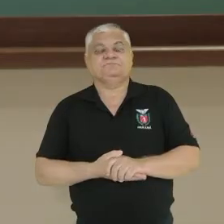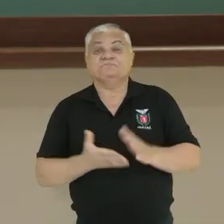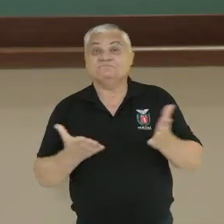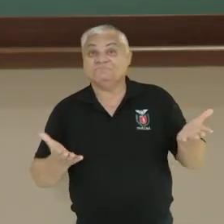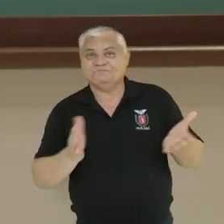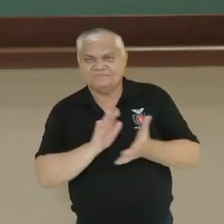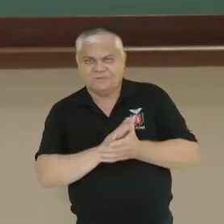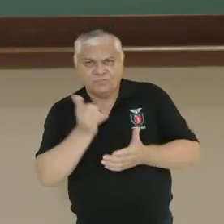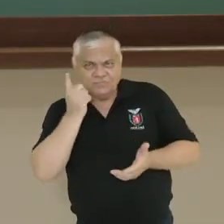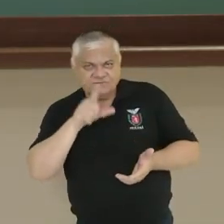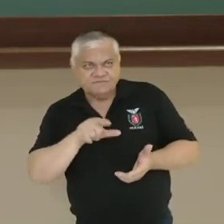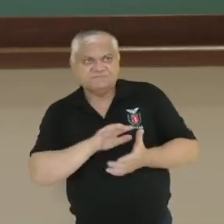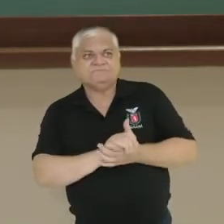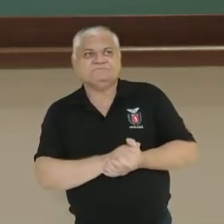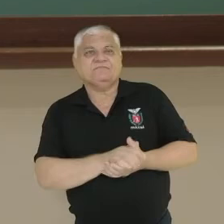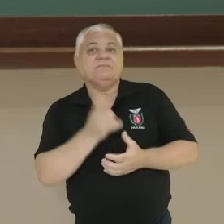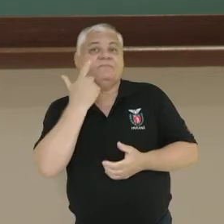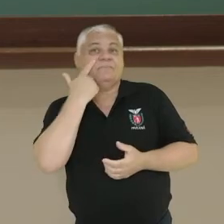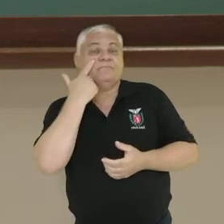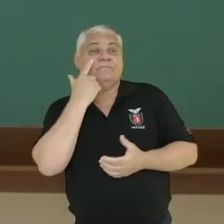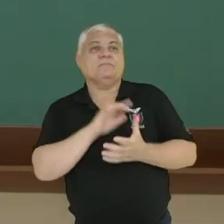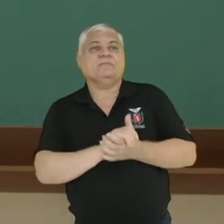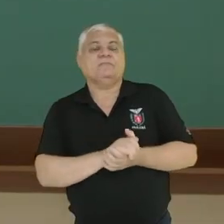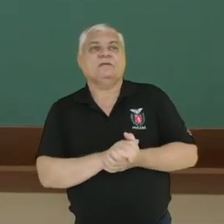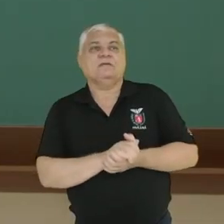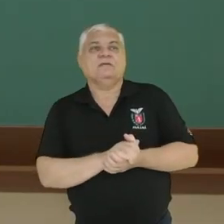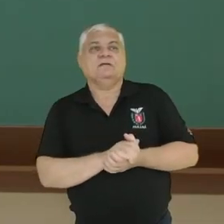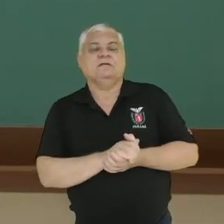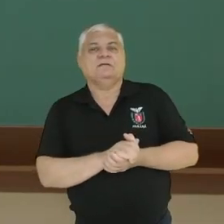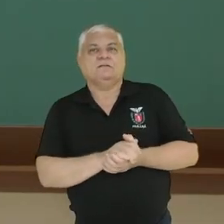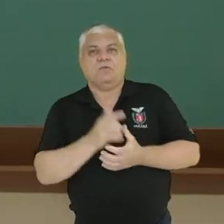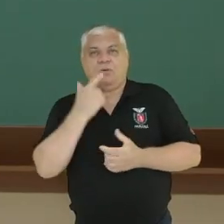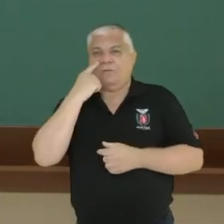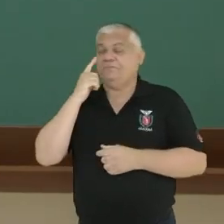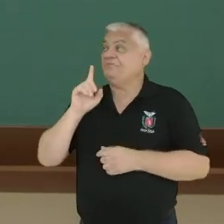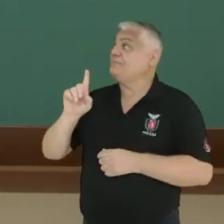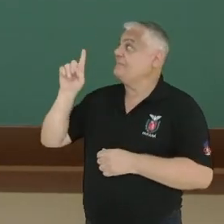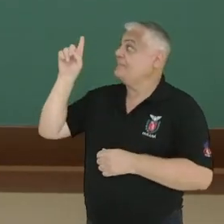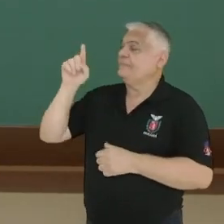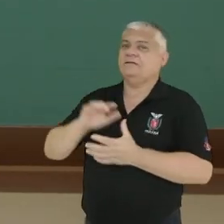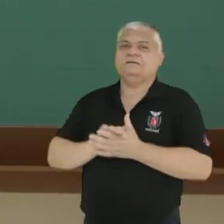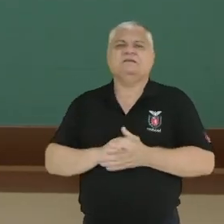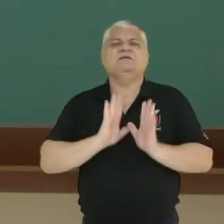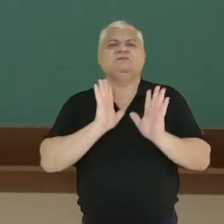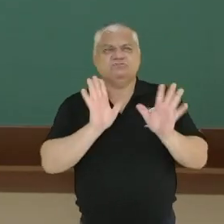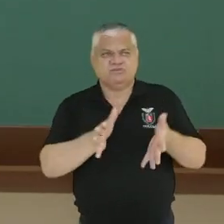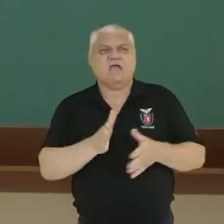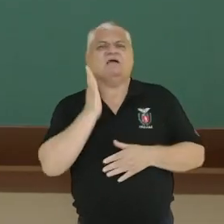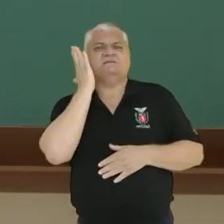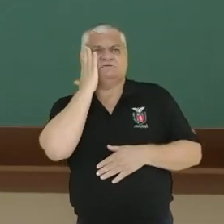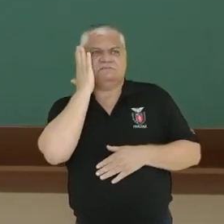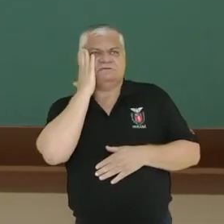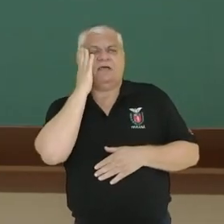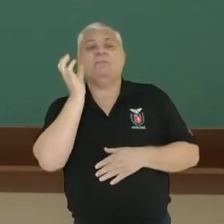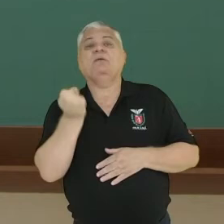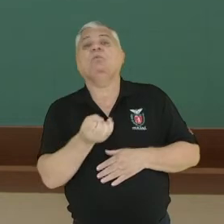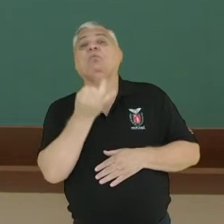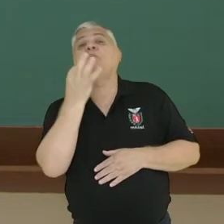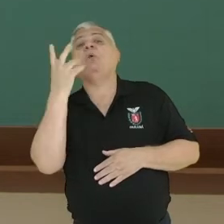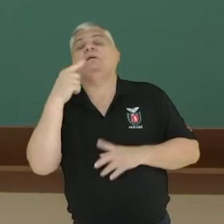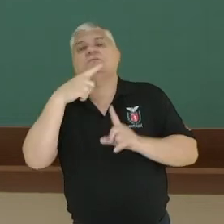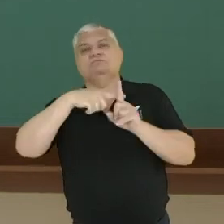E aí, pessoal, conseguiram? Vamos lá? Então, acompanhe a resolução. Nós conhecíamos a pressão atmosférica,